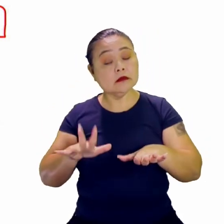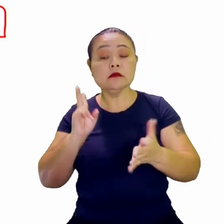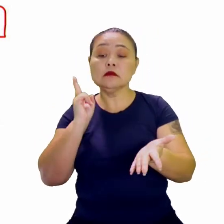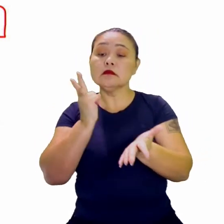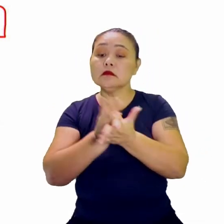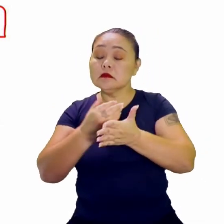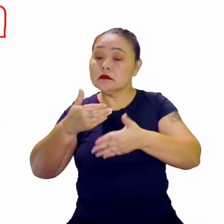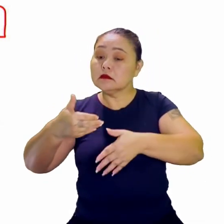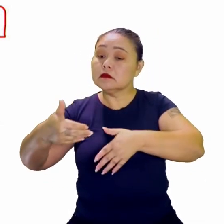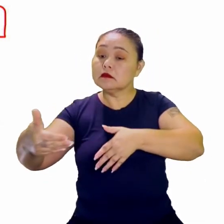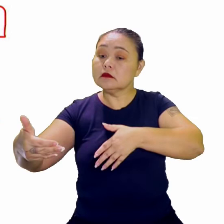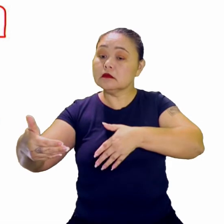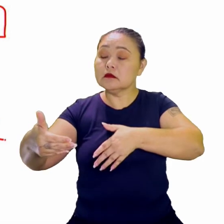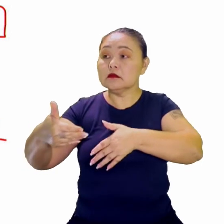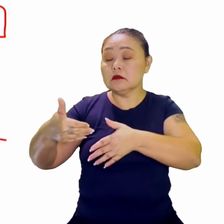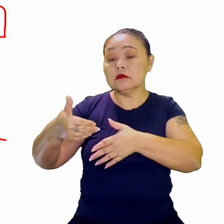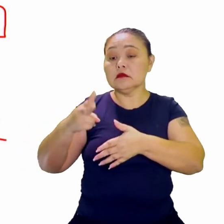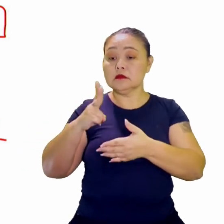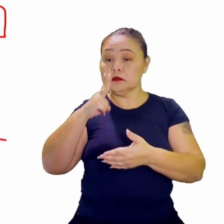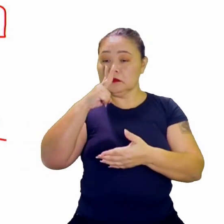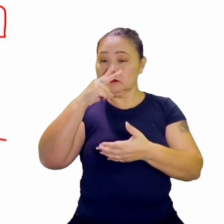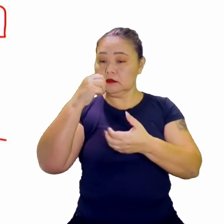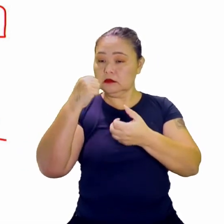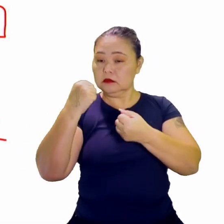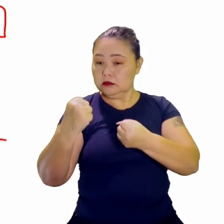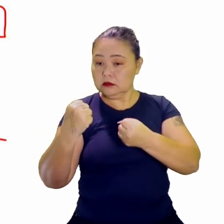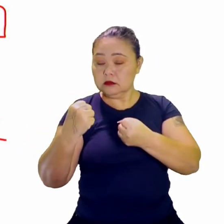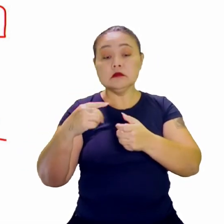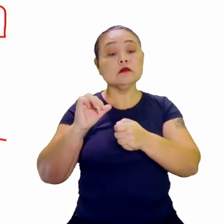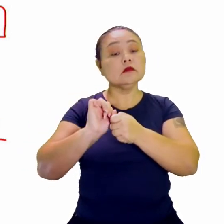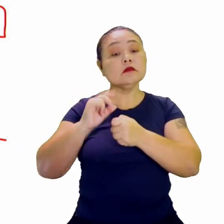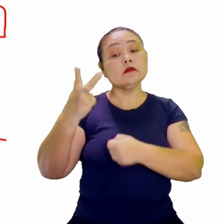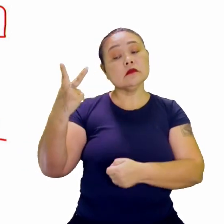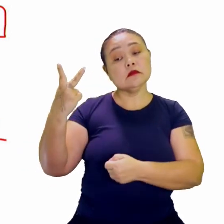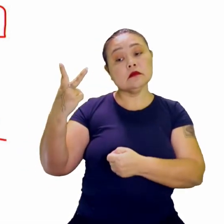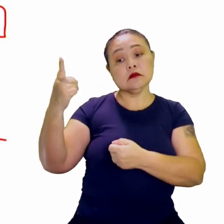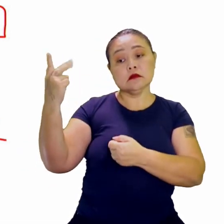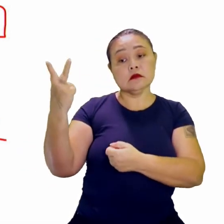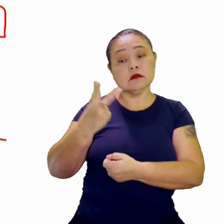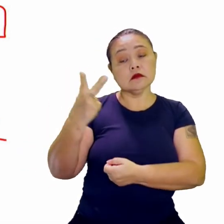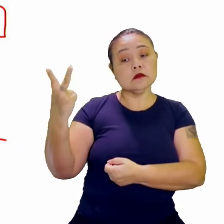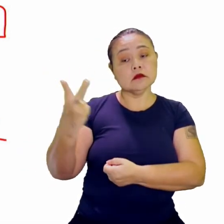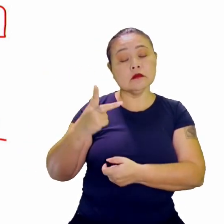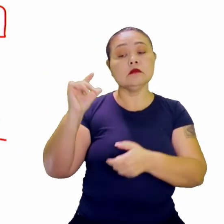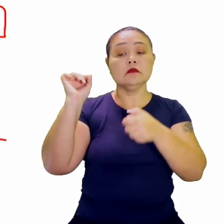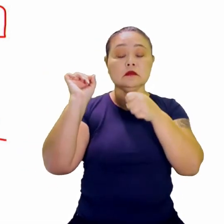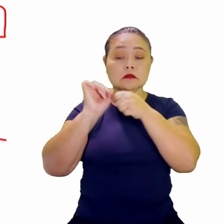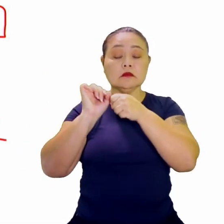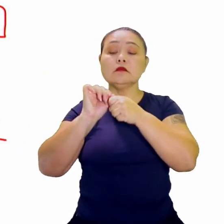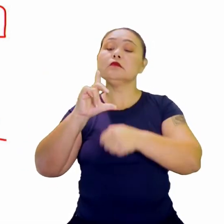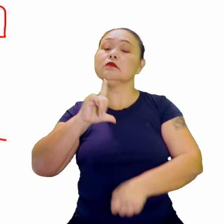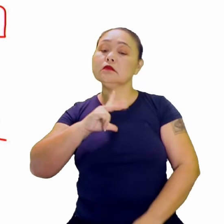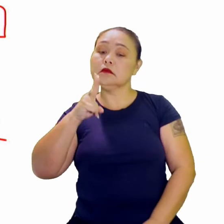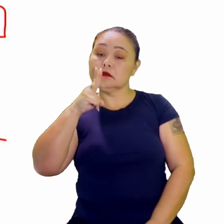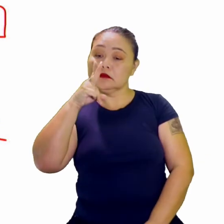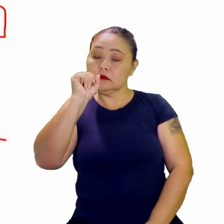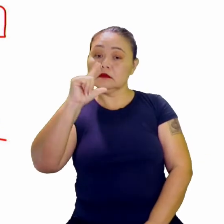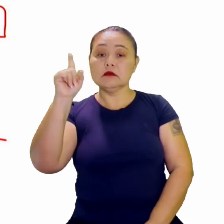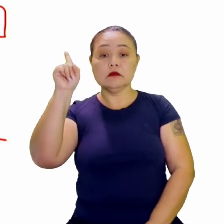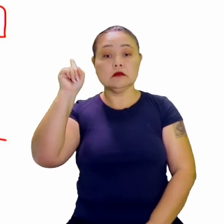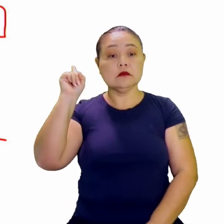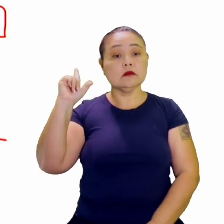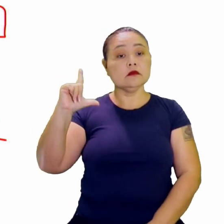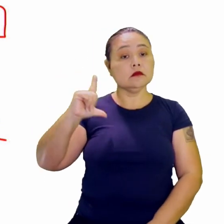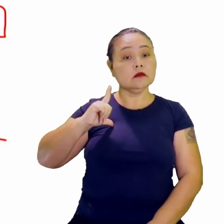mesmo tamanho ou resistir ao alongamento. Em ambas as formas, ele está produzindo força. E aqui